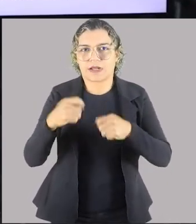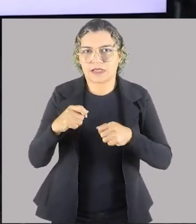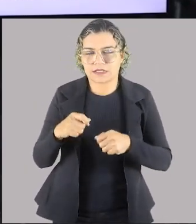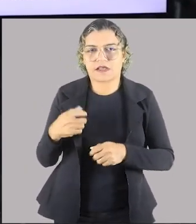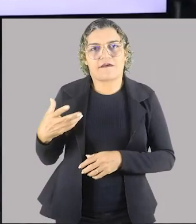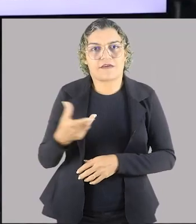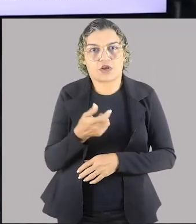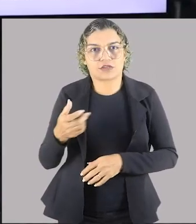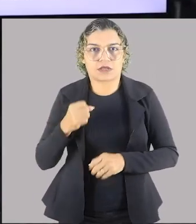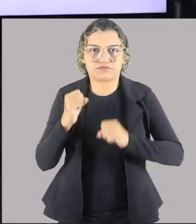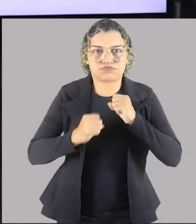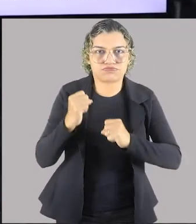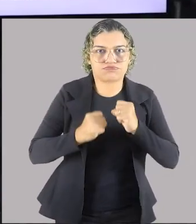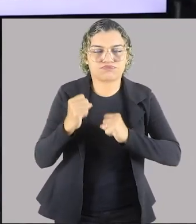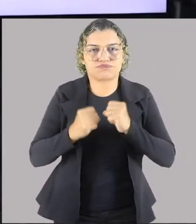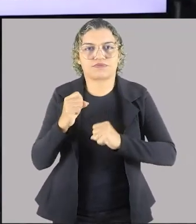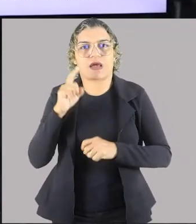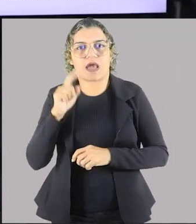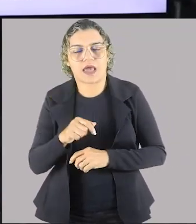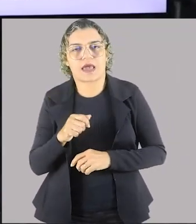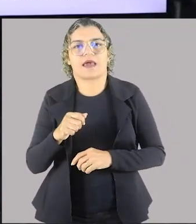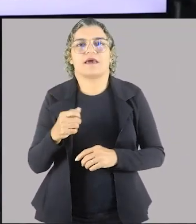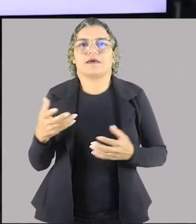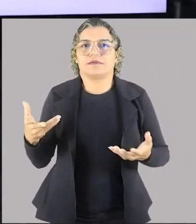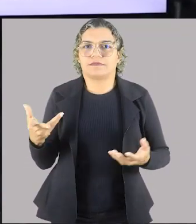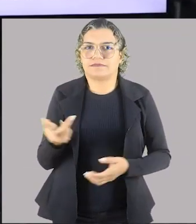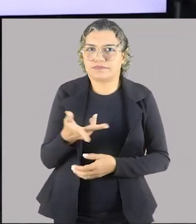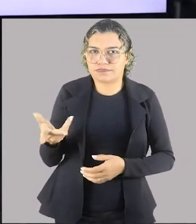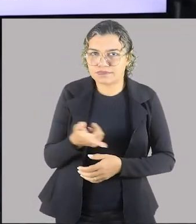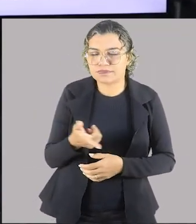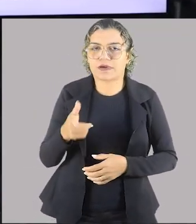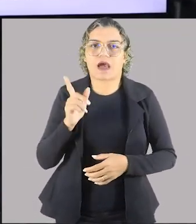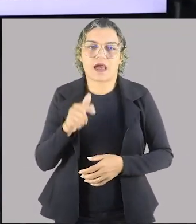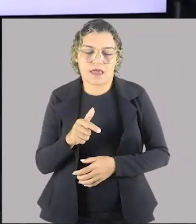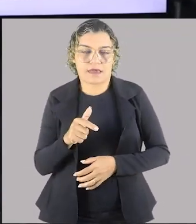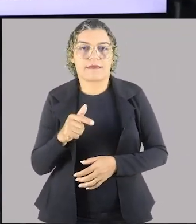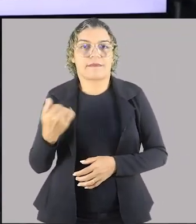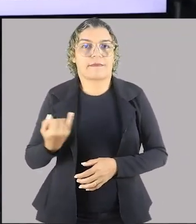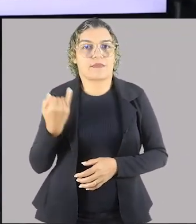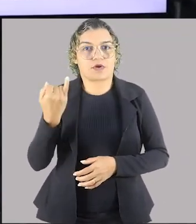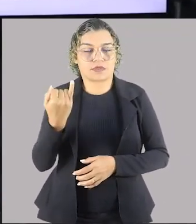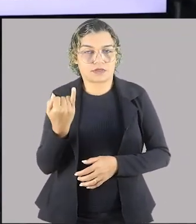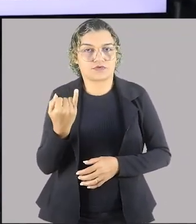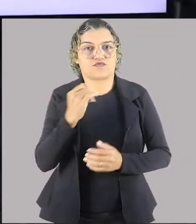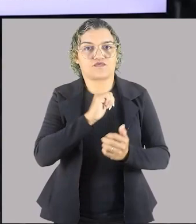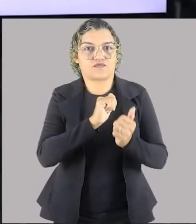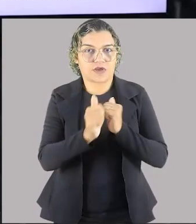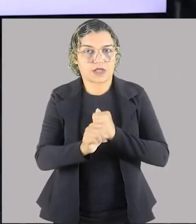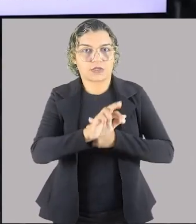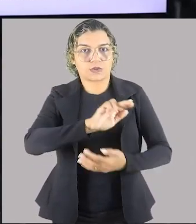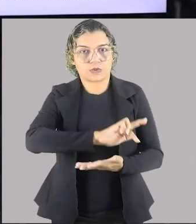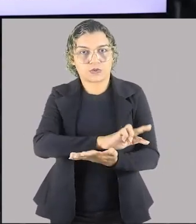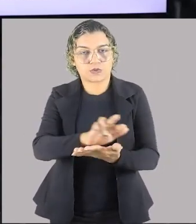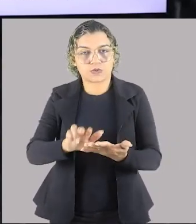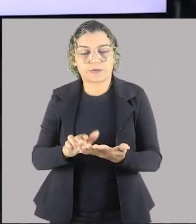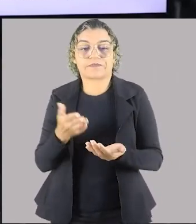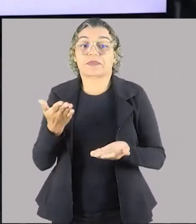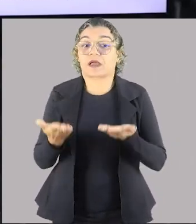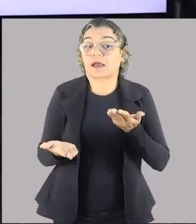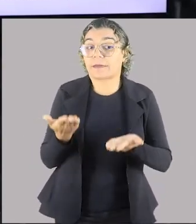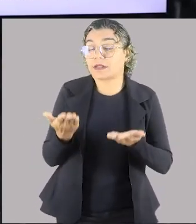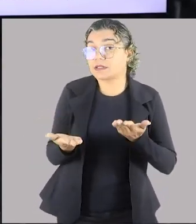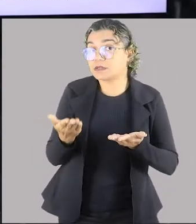velocidade, isso é a agilidade desse indivíduo. Tá? Importante em vários esportes. O equilíbrio é